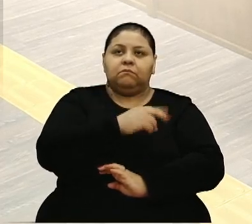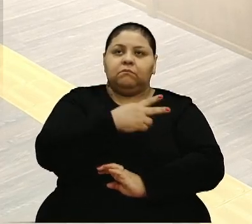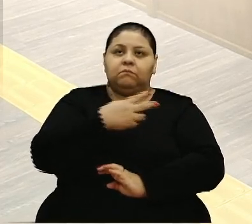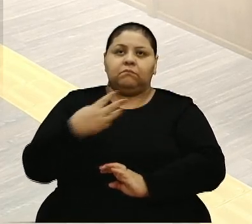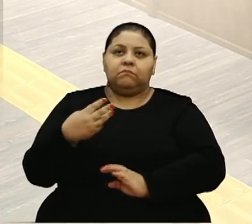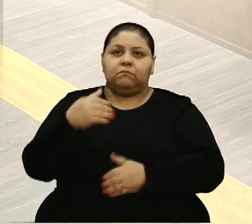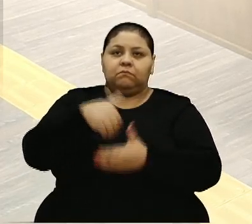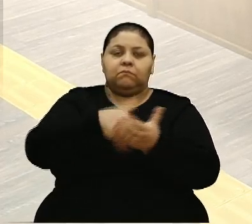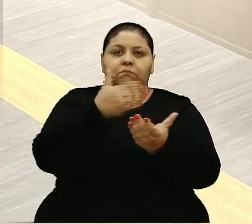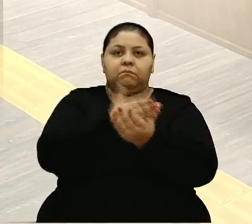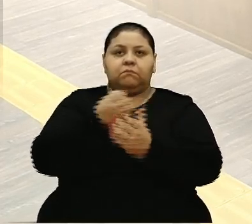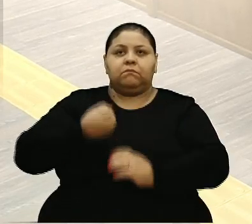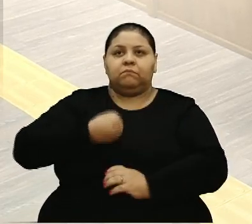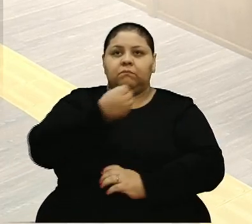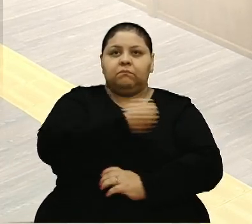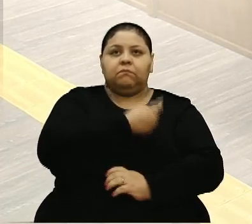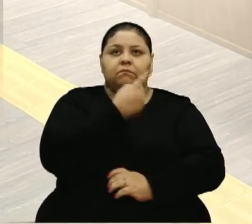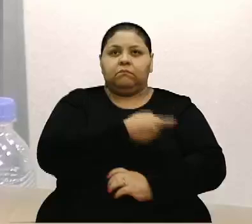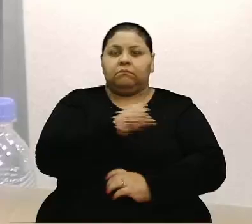139/2023, contido no processo número